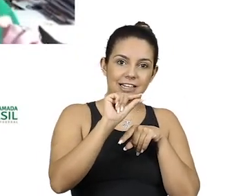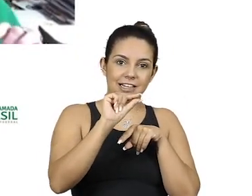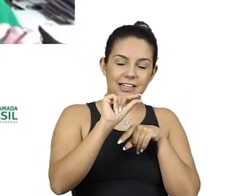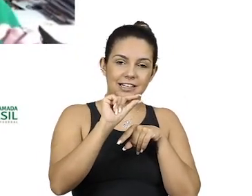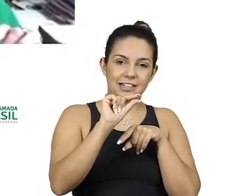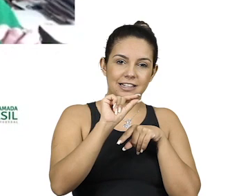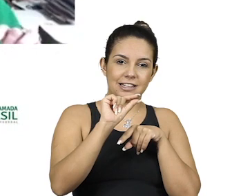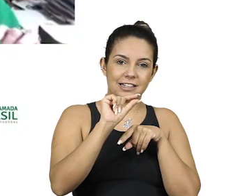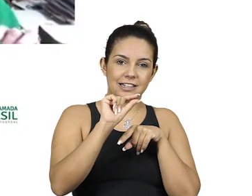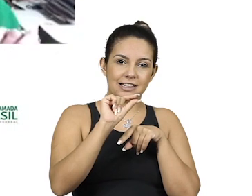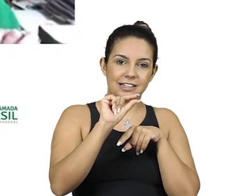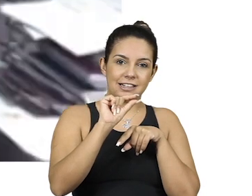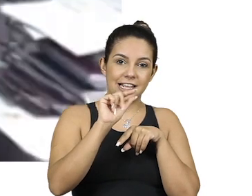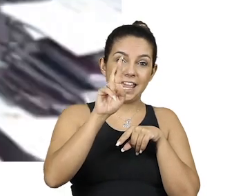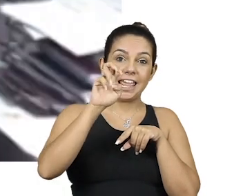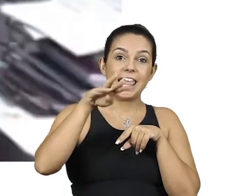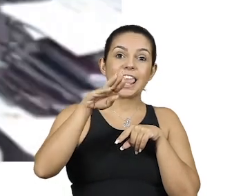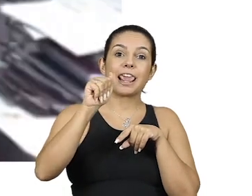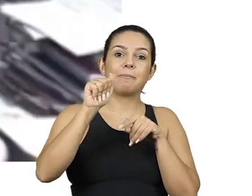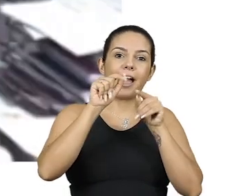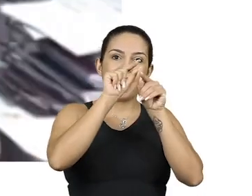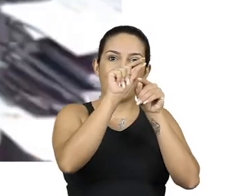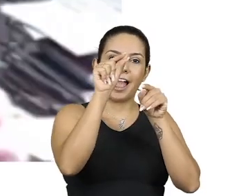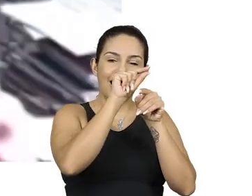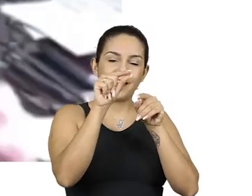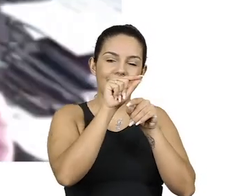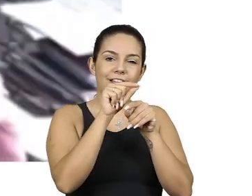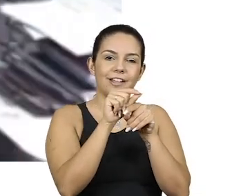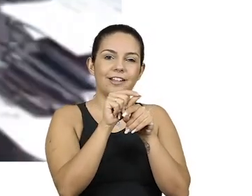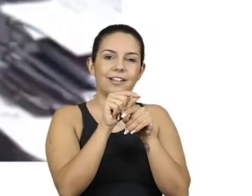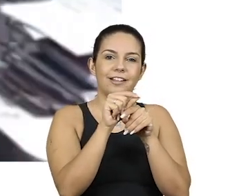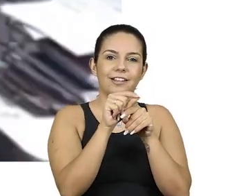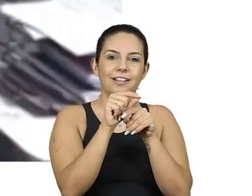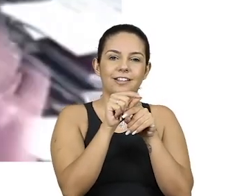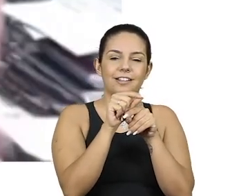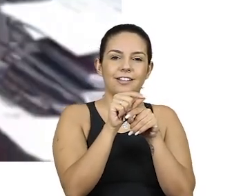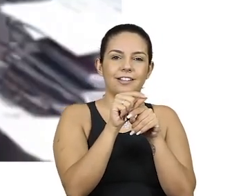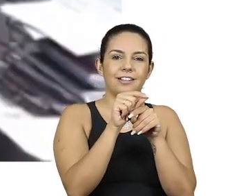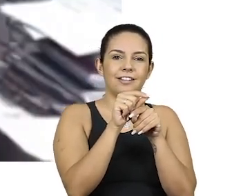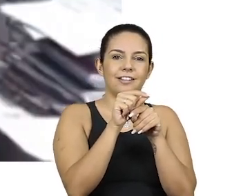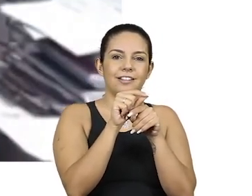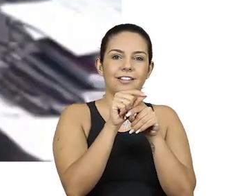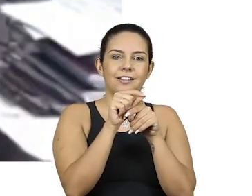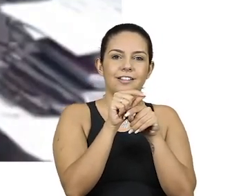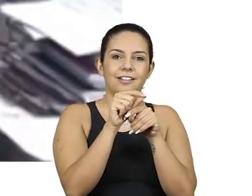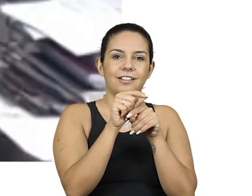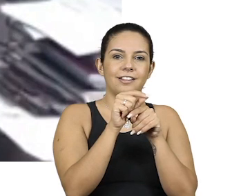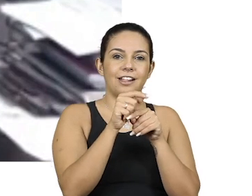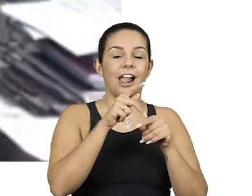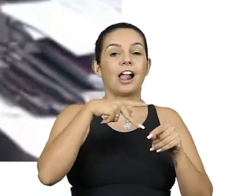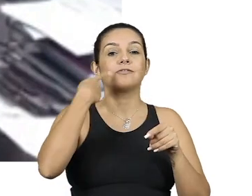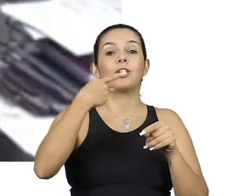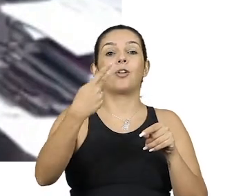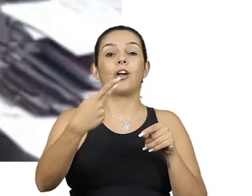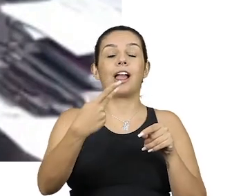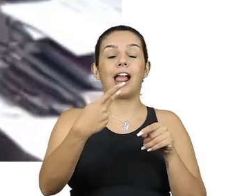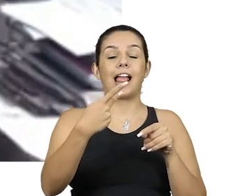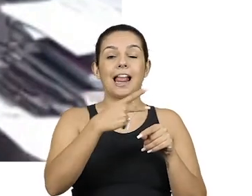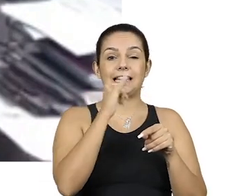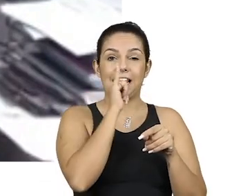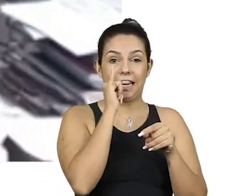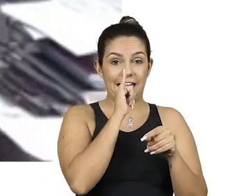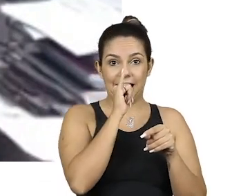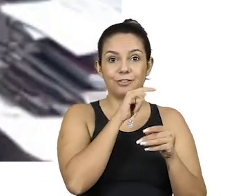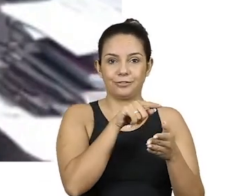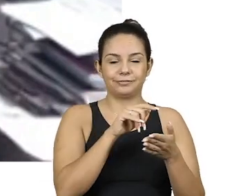metrificadas e rimadas. Qui comincia la sventura del signor Bonaventura. E de